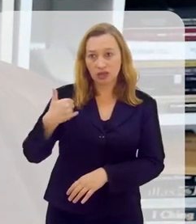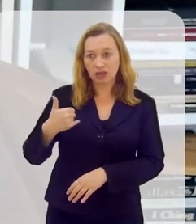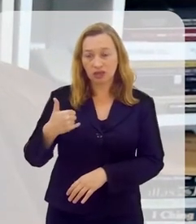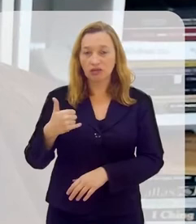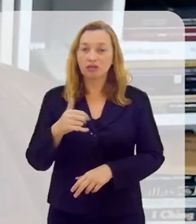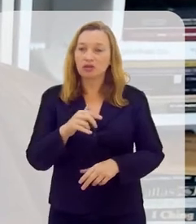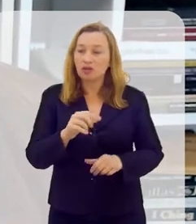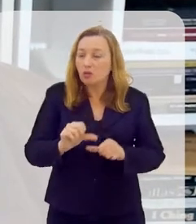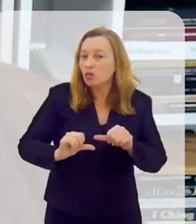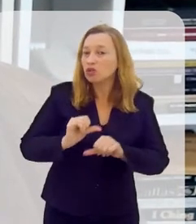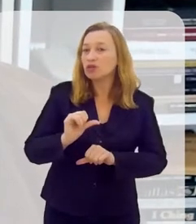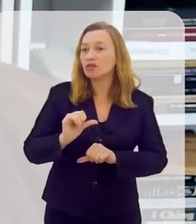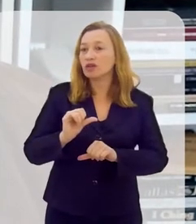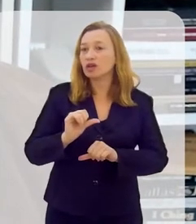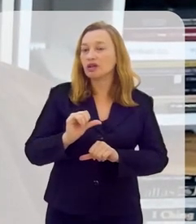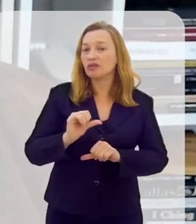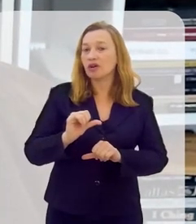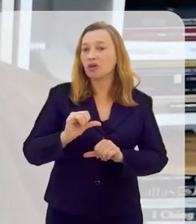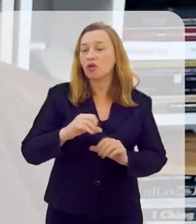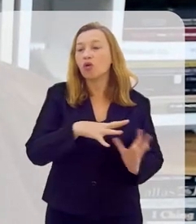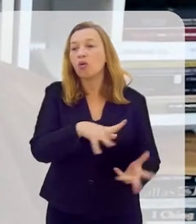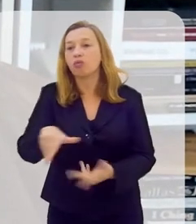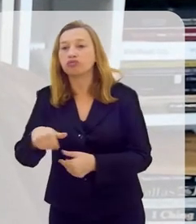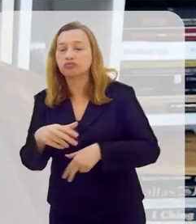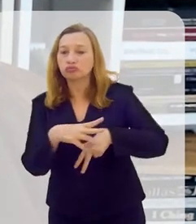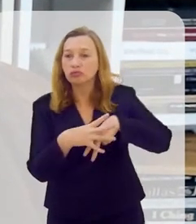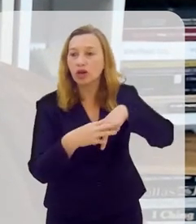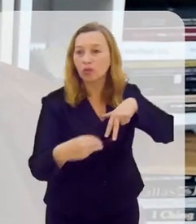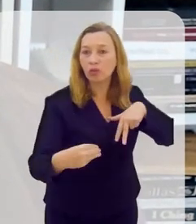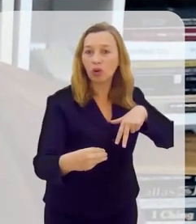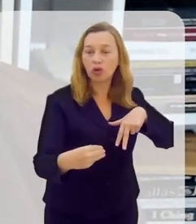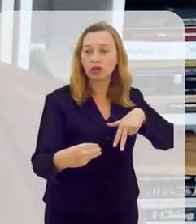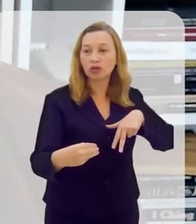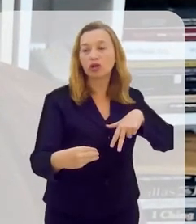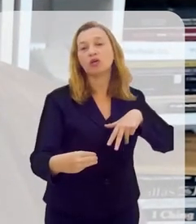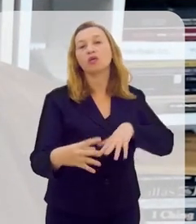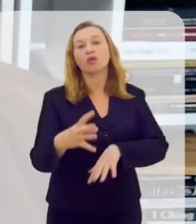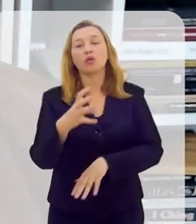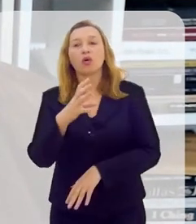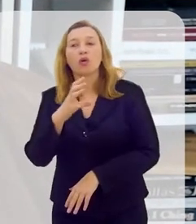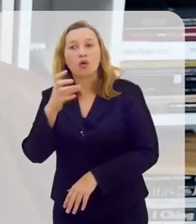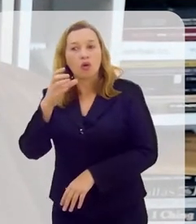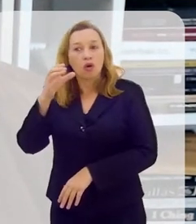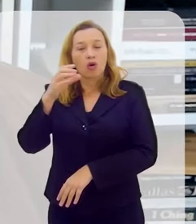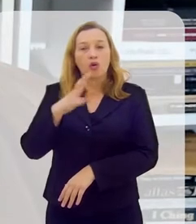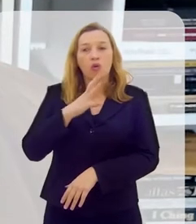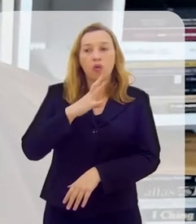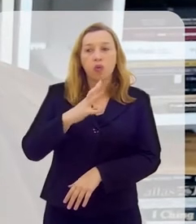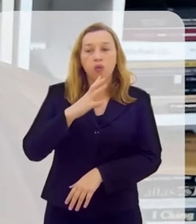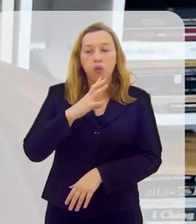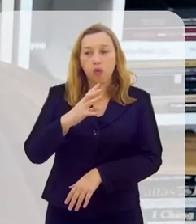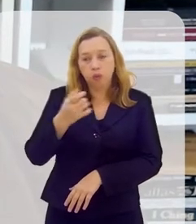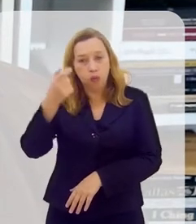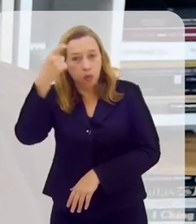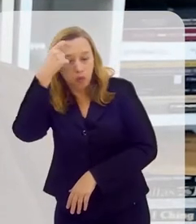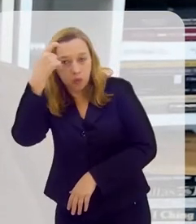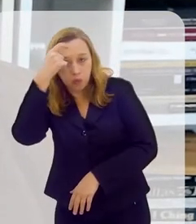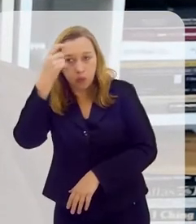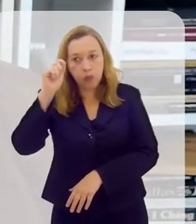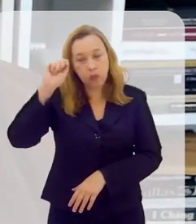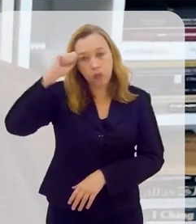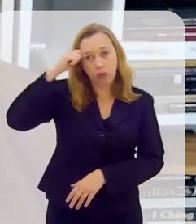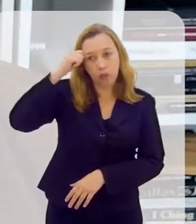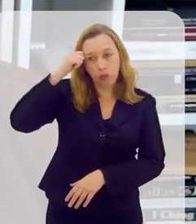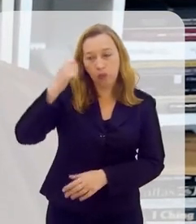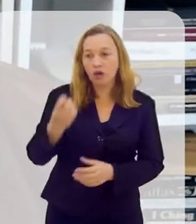anos, ela desse uma guinada que a levou ao mundo da moda. Com alto nível de consciência racial, criou uma marca,